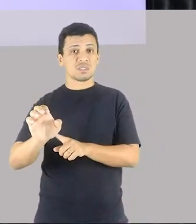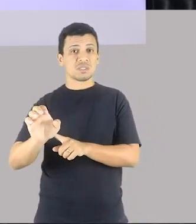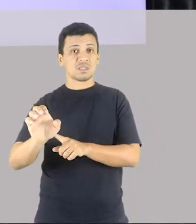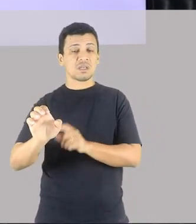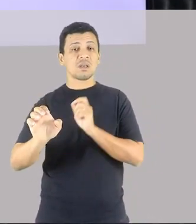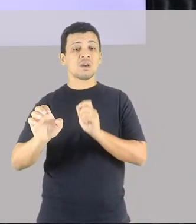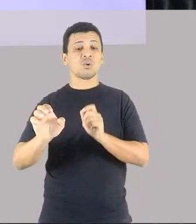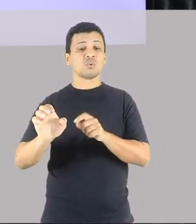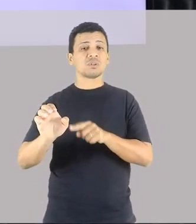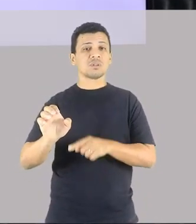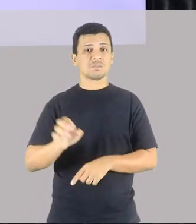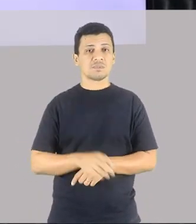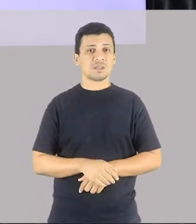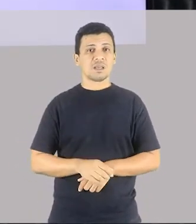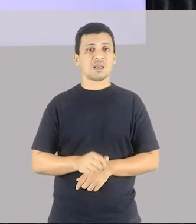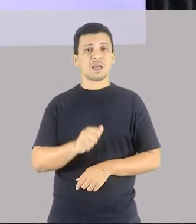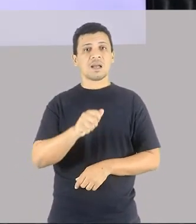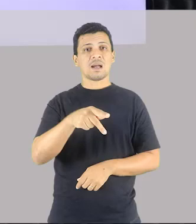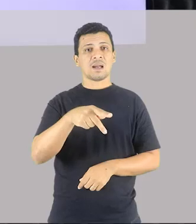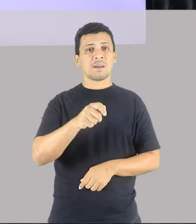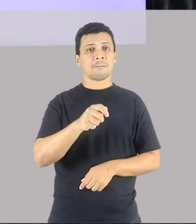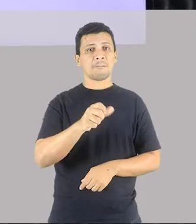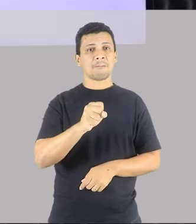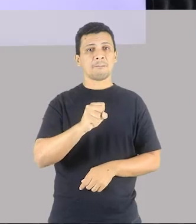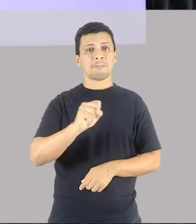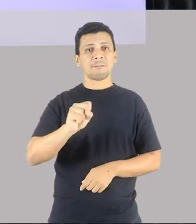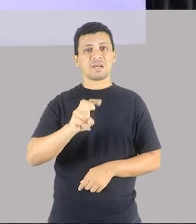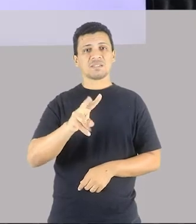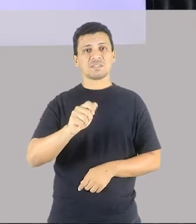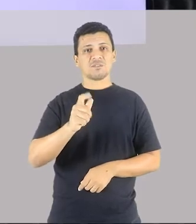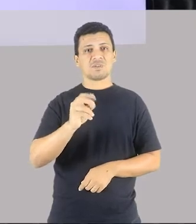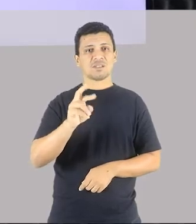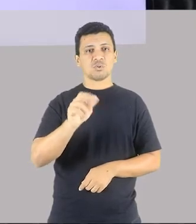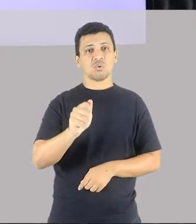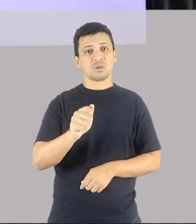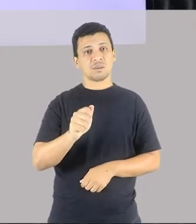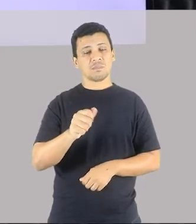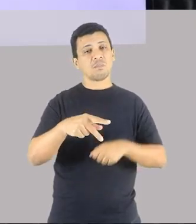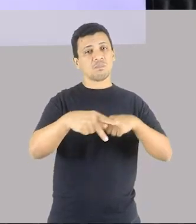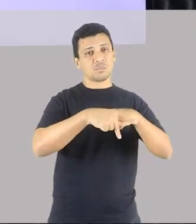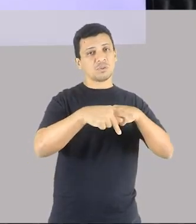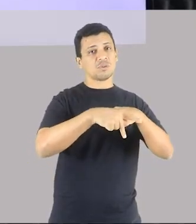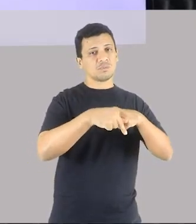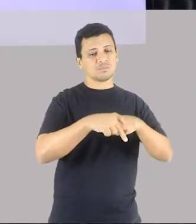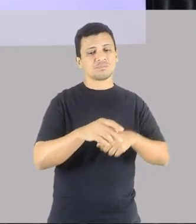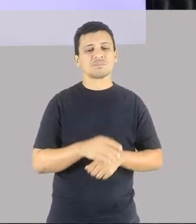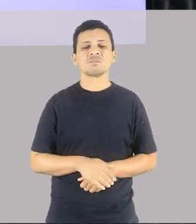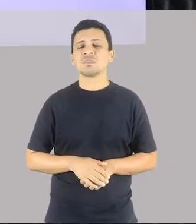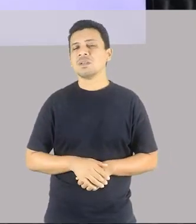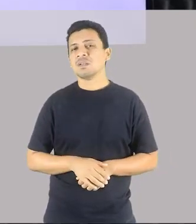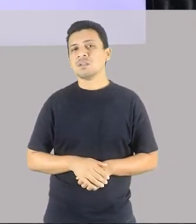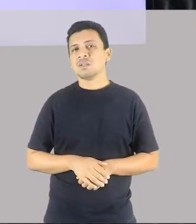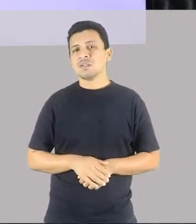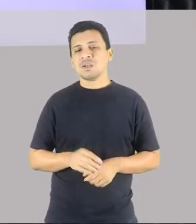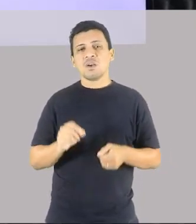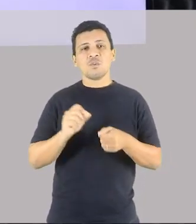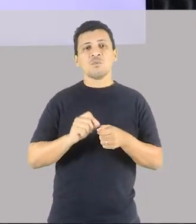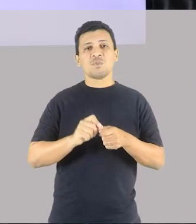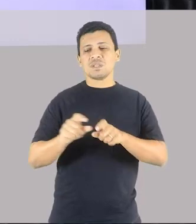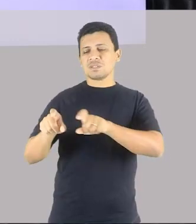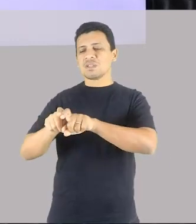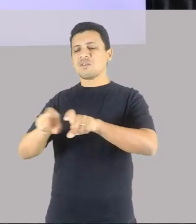chamada partícula passivadora ou pronome passivador. Tá bom? E o que eu fiz no segundo período?